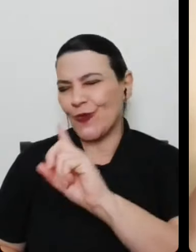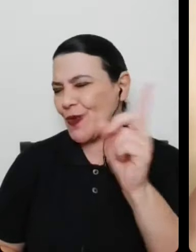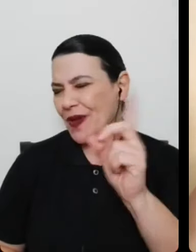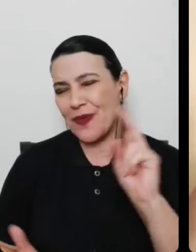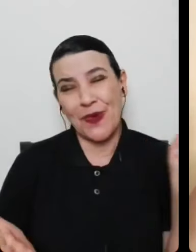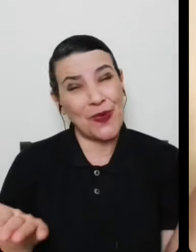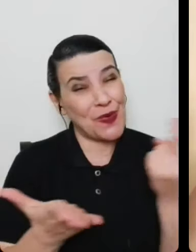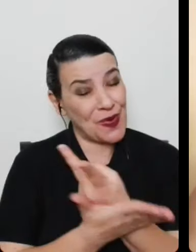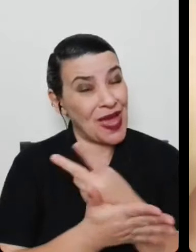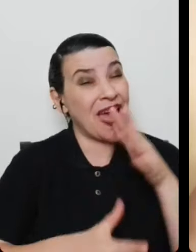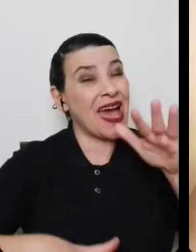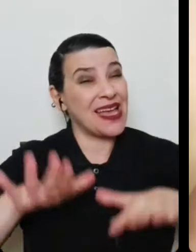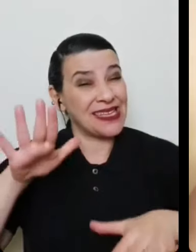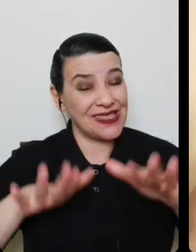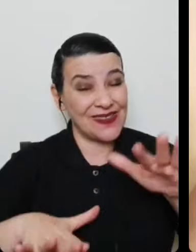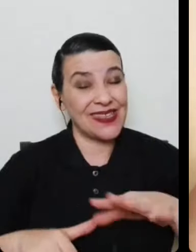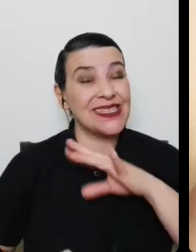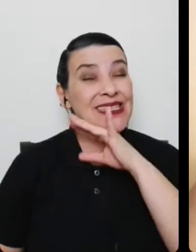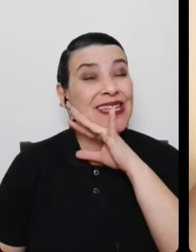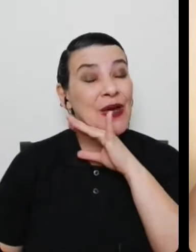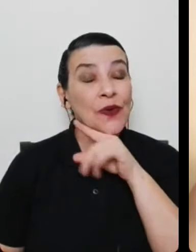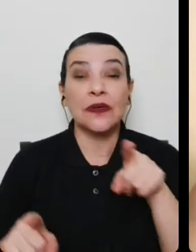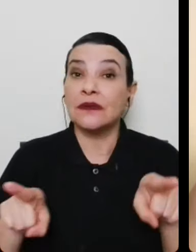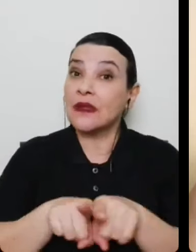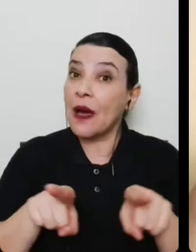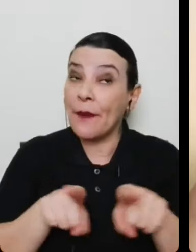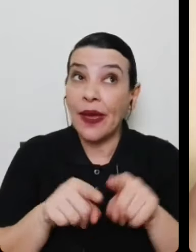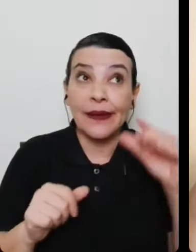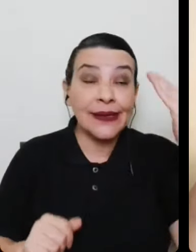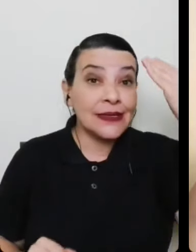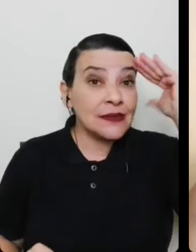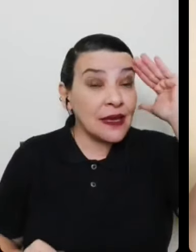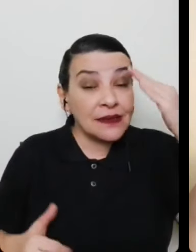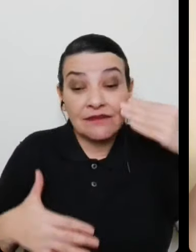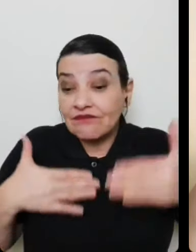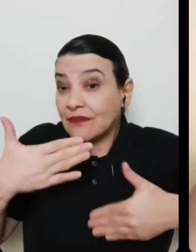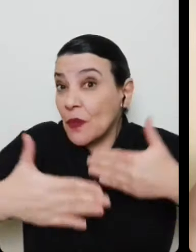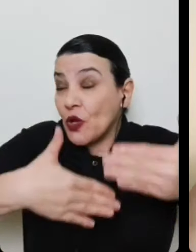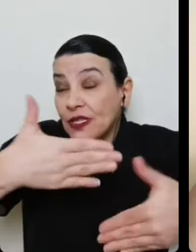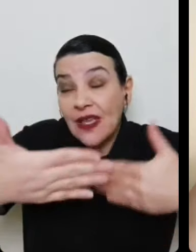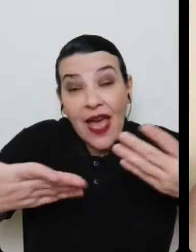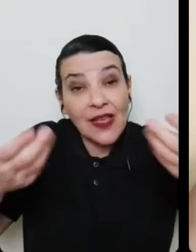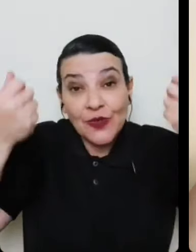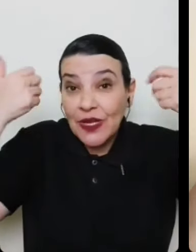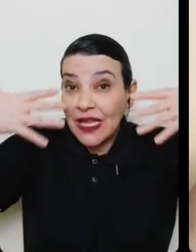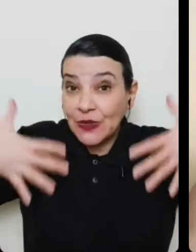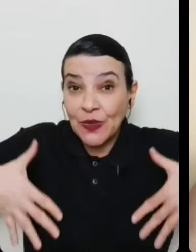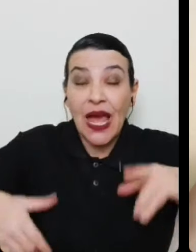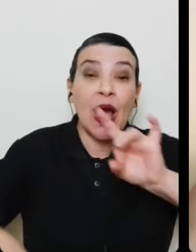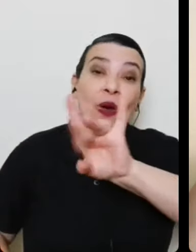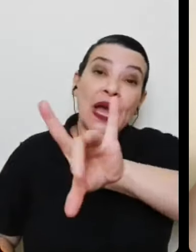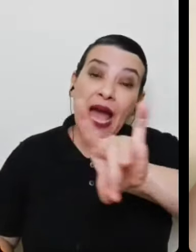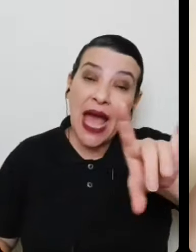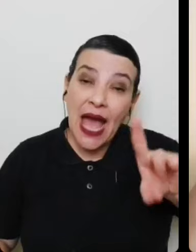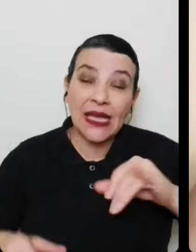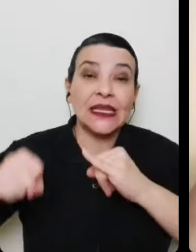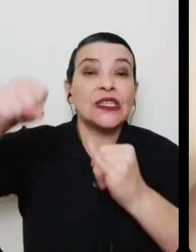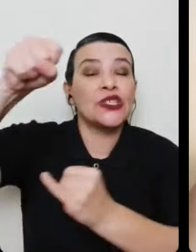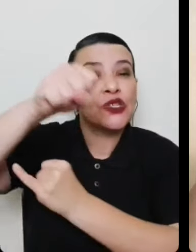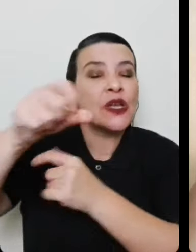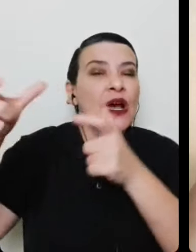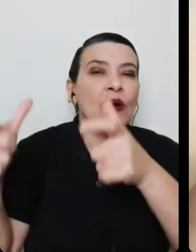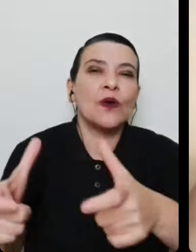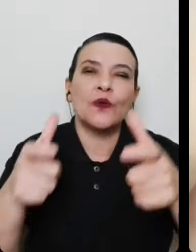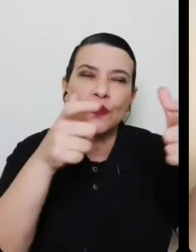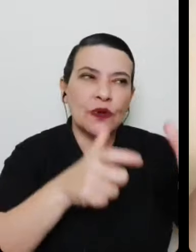muito cruéis, inclusive, e entender que isso é do jogo, isso é do processo, né? Cada instituição está num momento